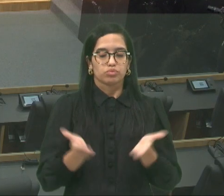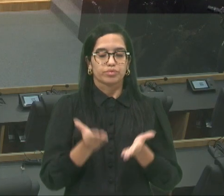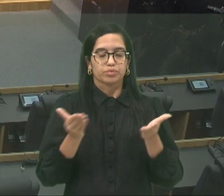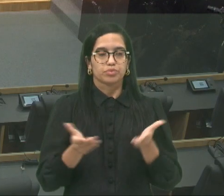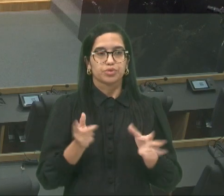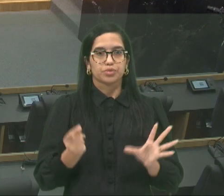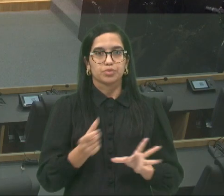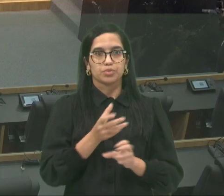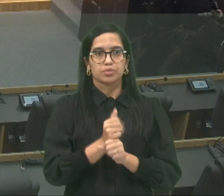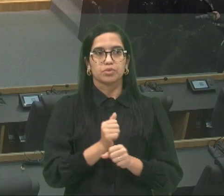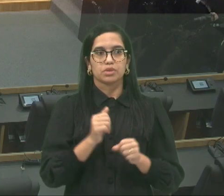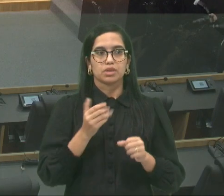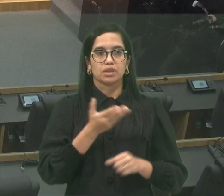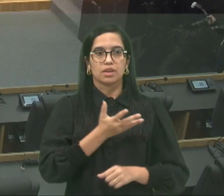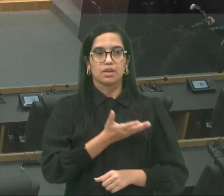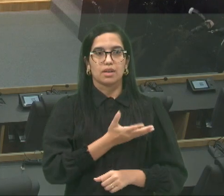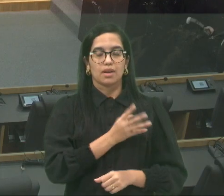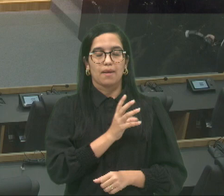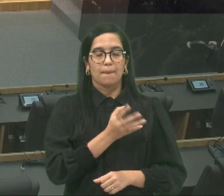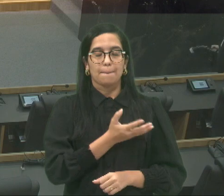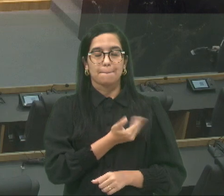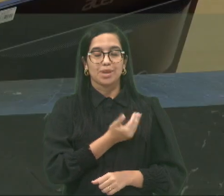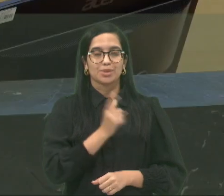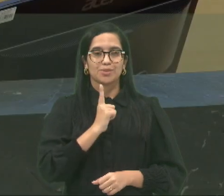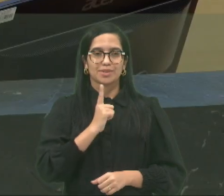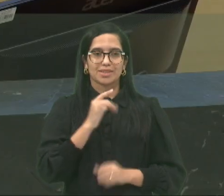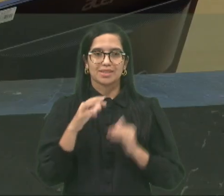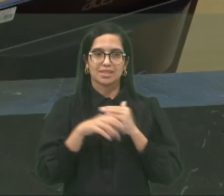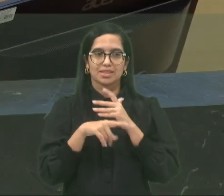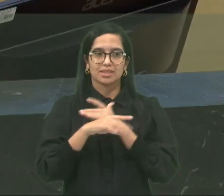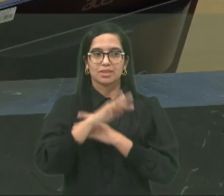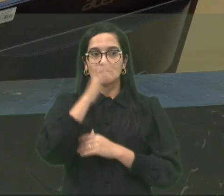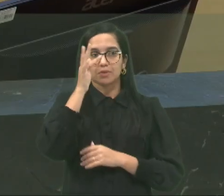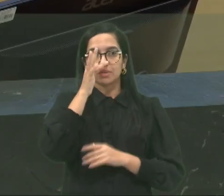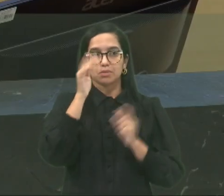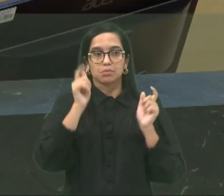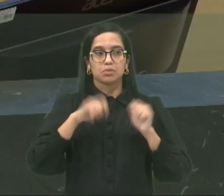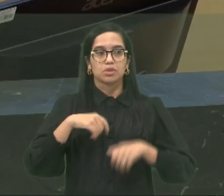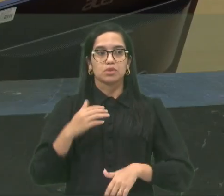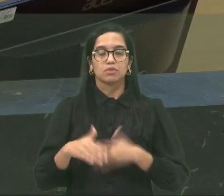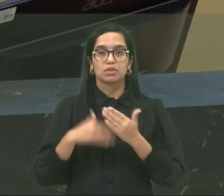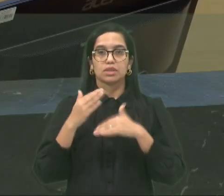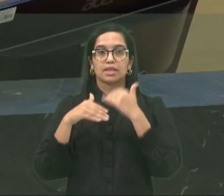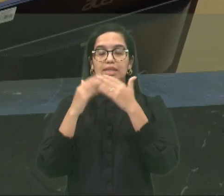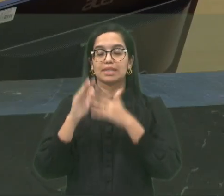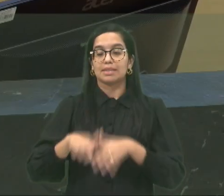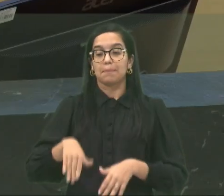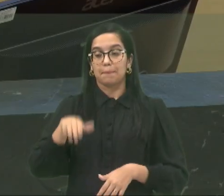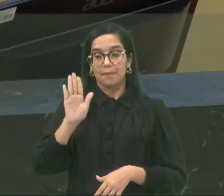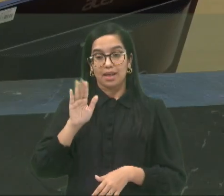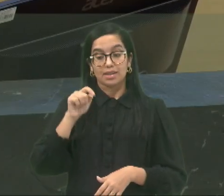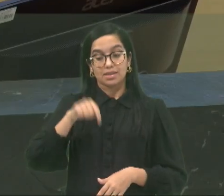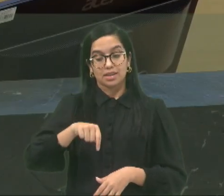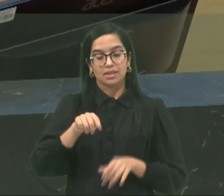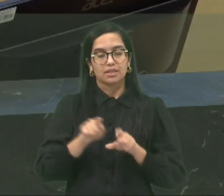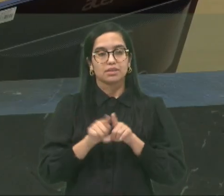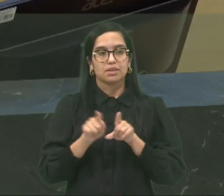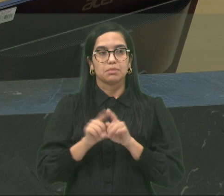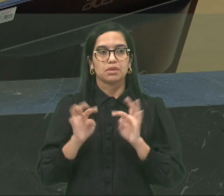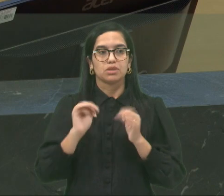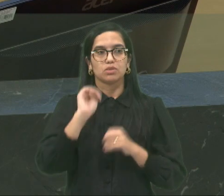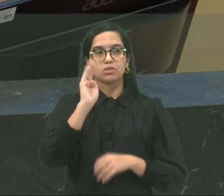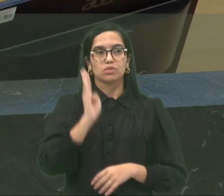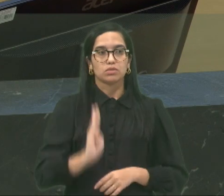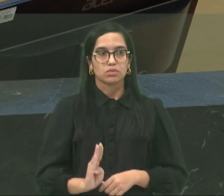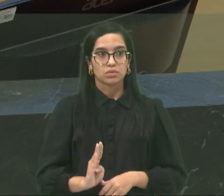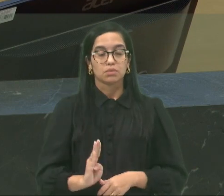mais na nossa tão amada Princesa do Sul, que ela se destaque cada vez mais, não só aqui, mas a nível nacional,